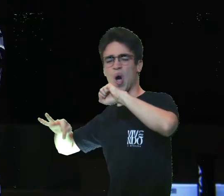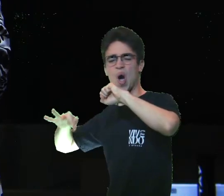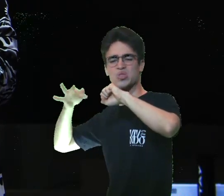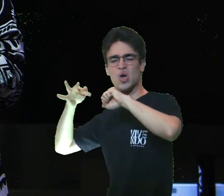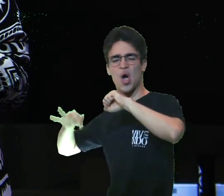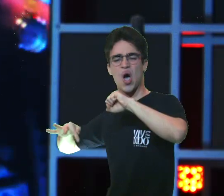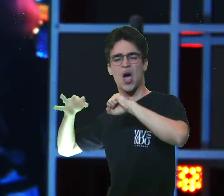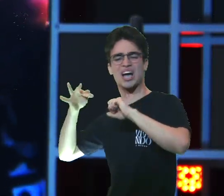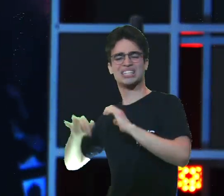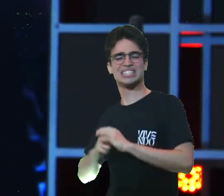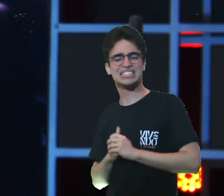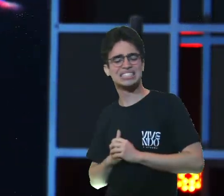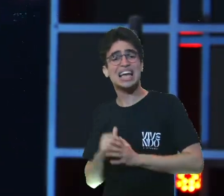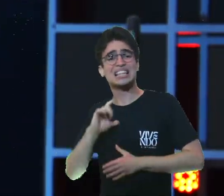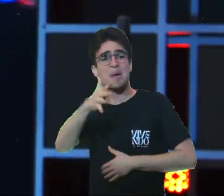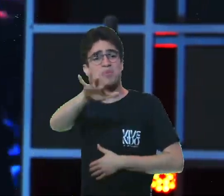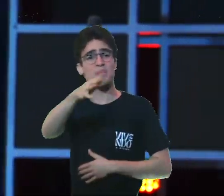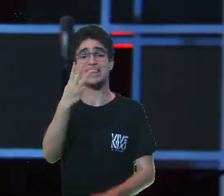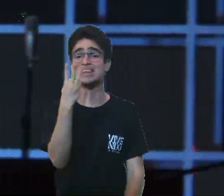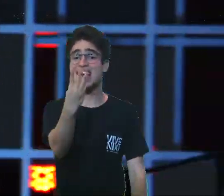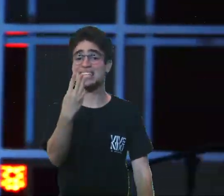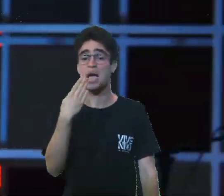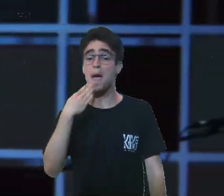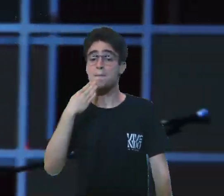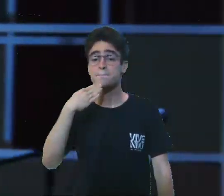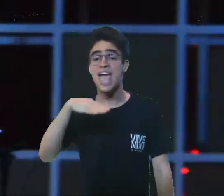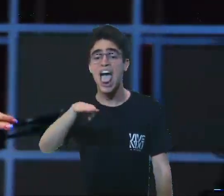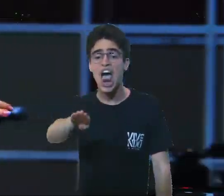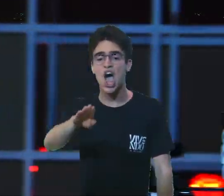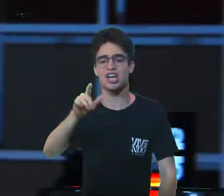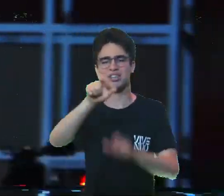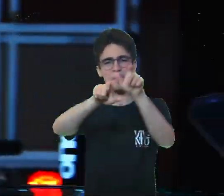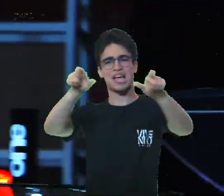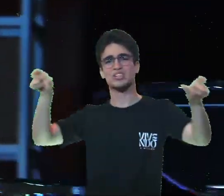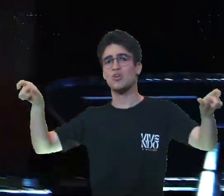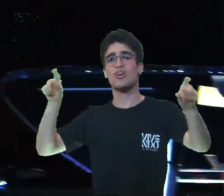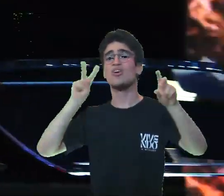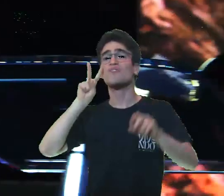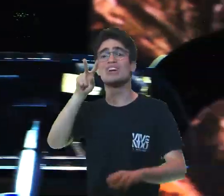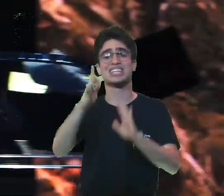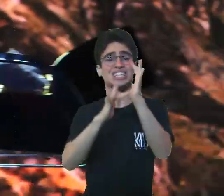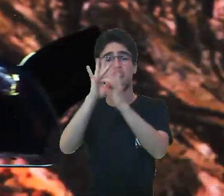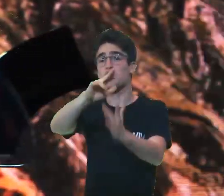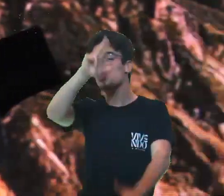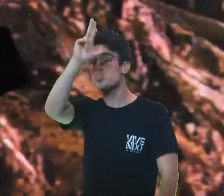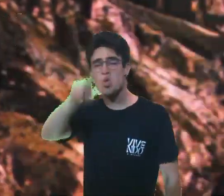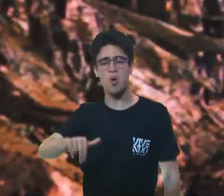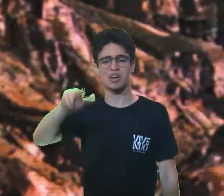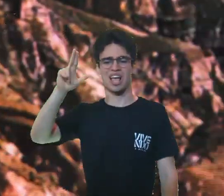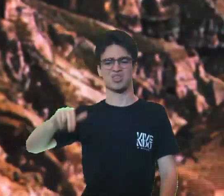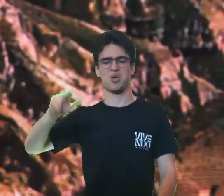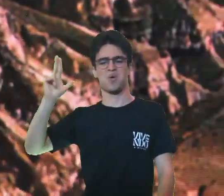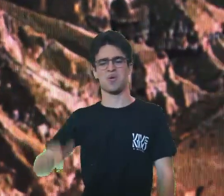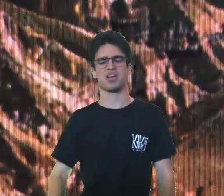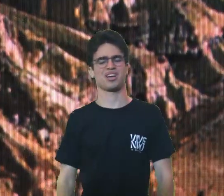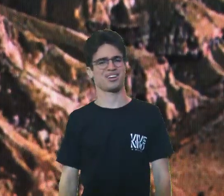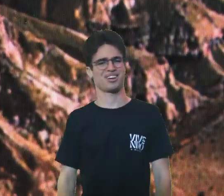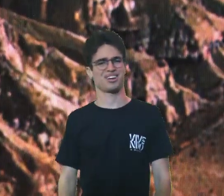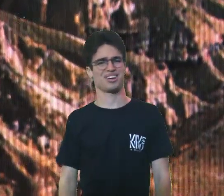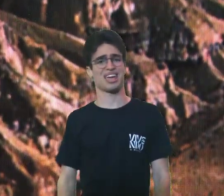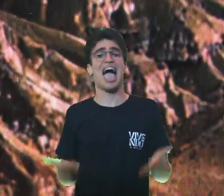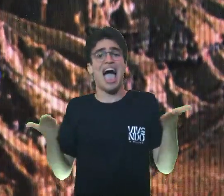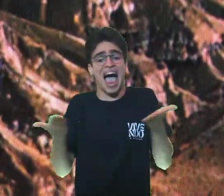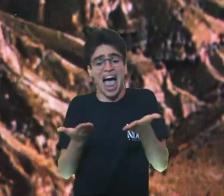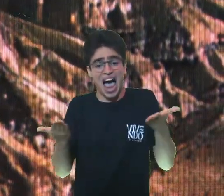Muito mais de 3 bilhões de pessoas que nunca ouviram falar de Jesus. Nós estamos diante